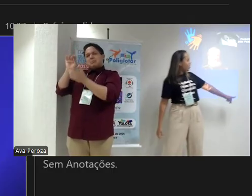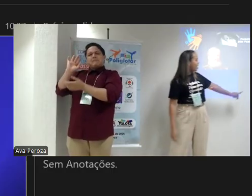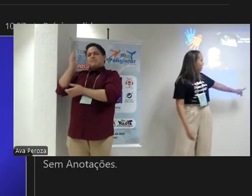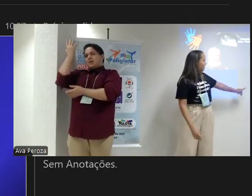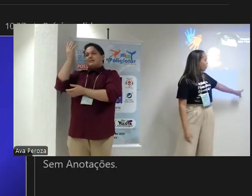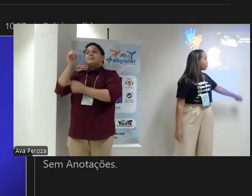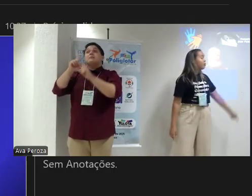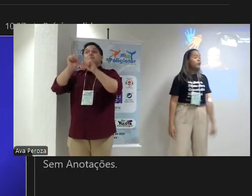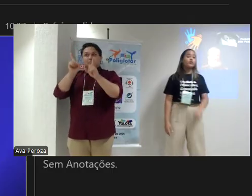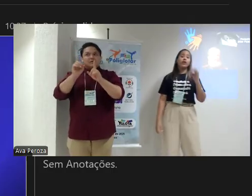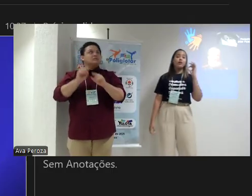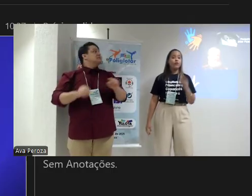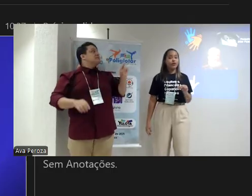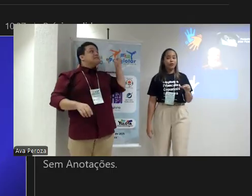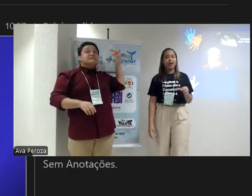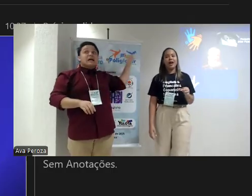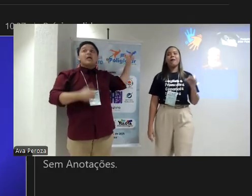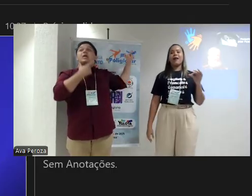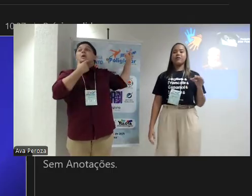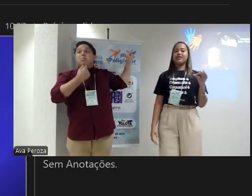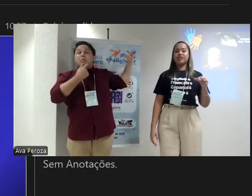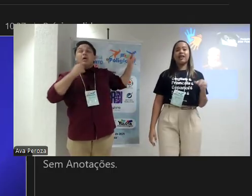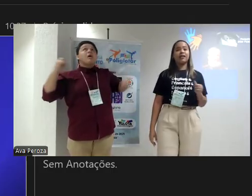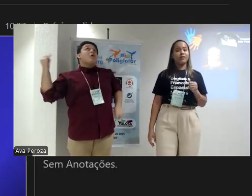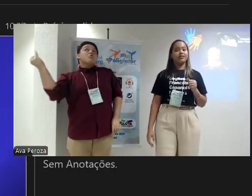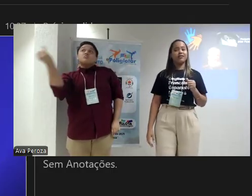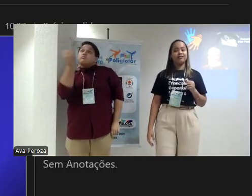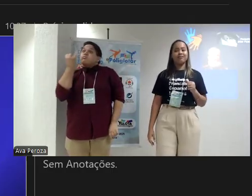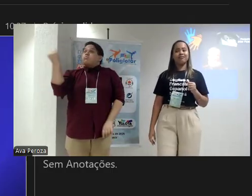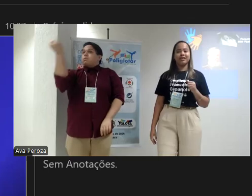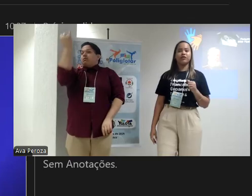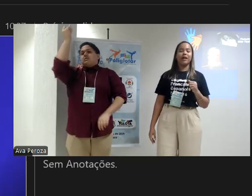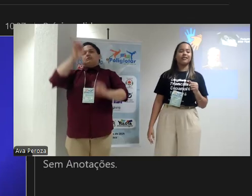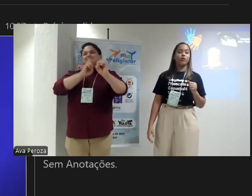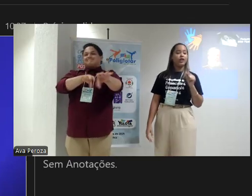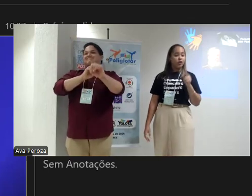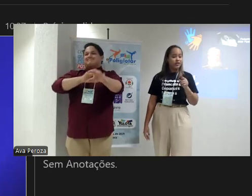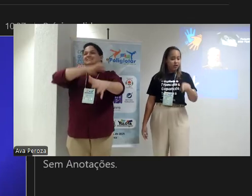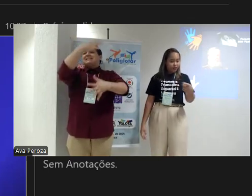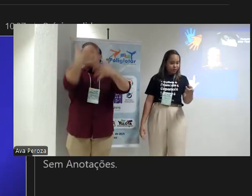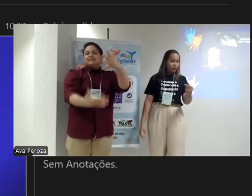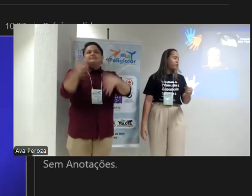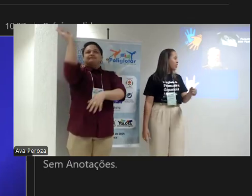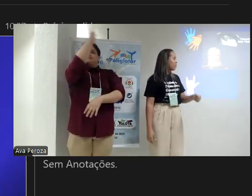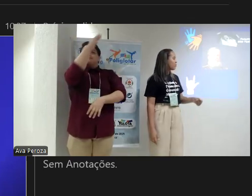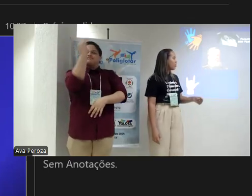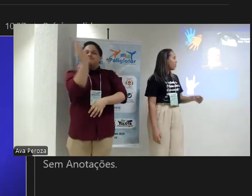este carinha aqui contribui e muito para o ensino da Libras no Brasil. Inclusive,